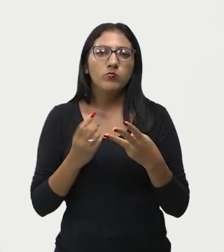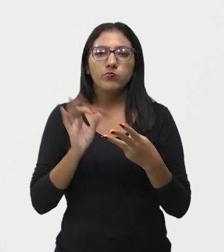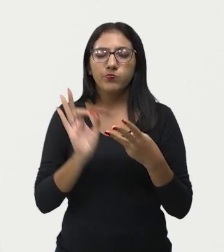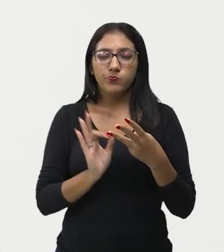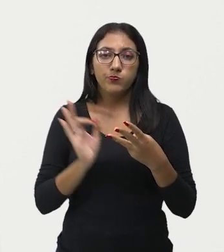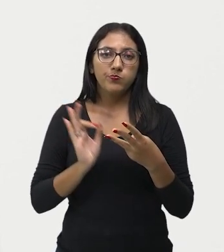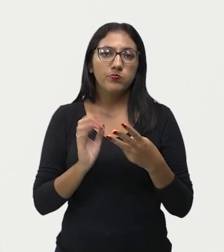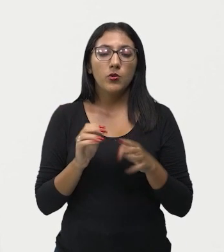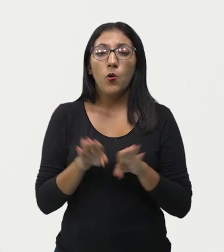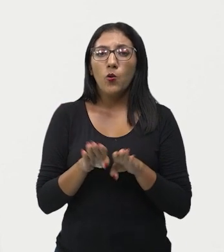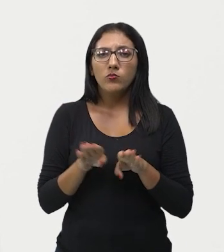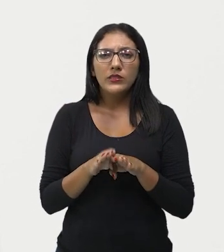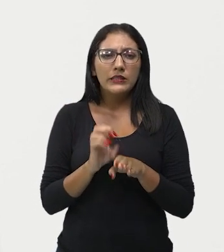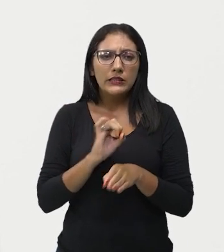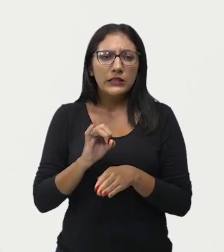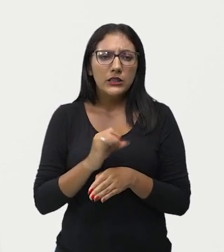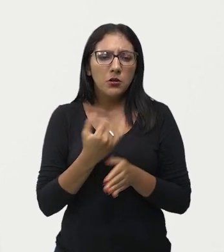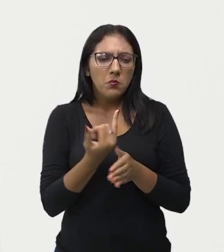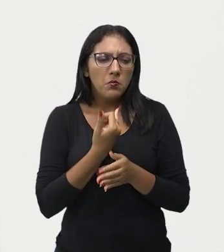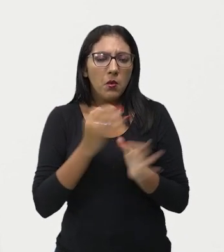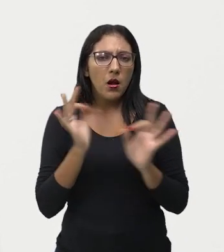seu critério para dizer aí,